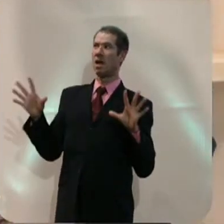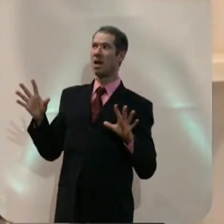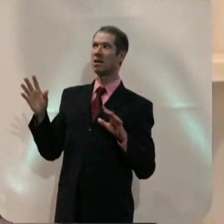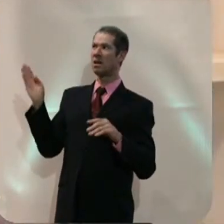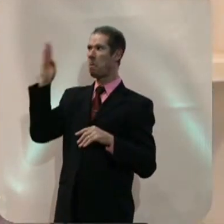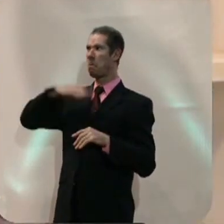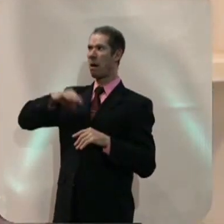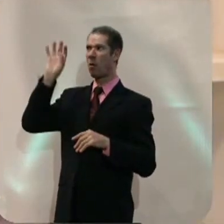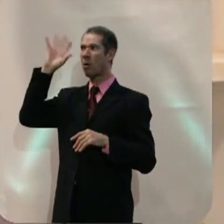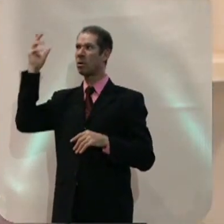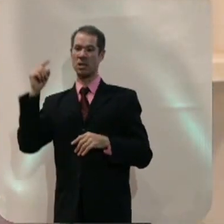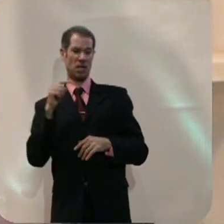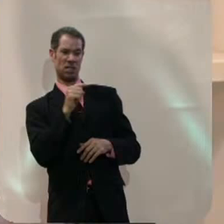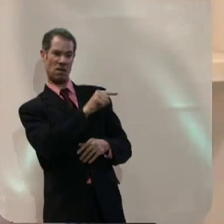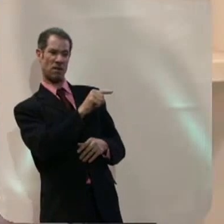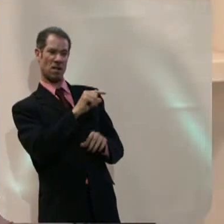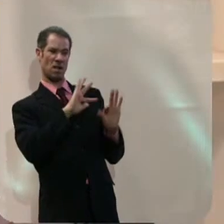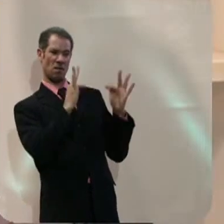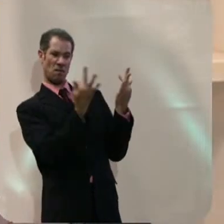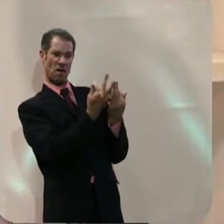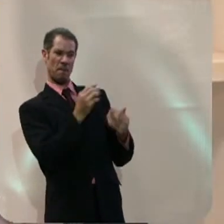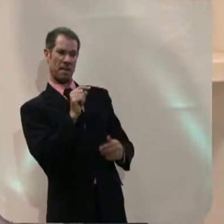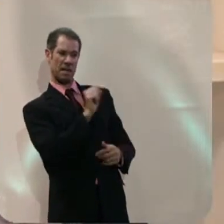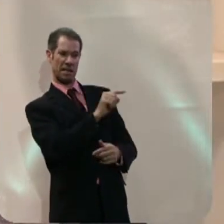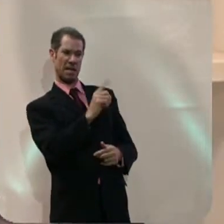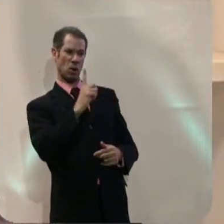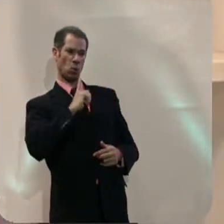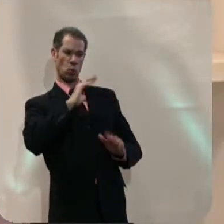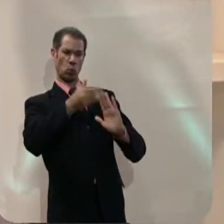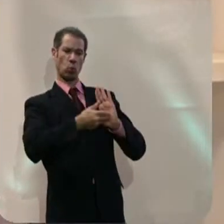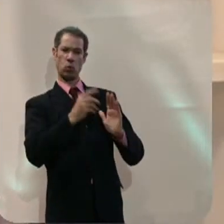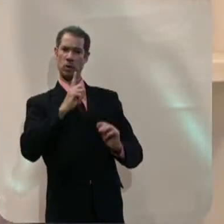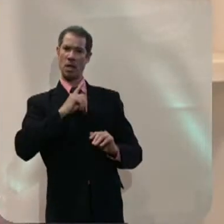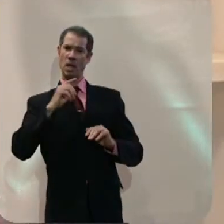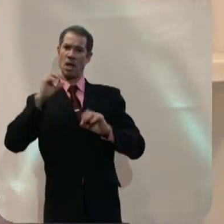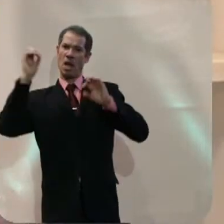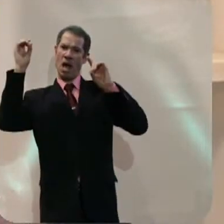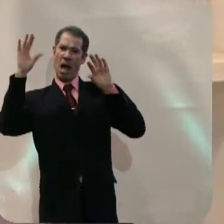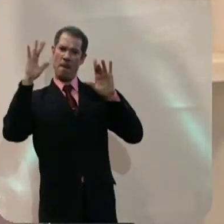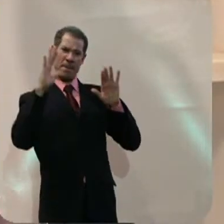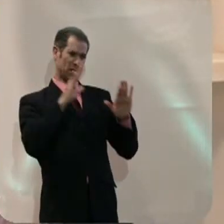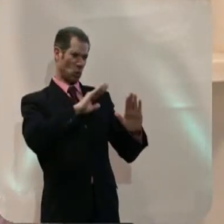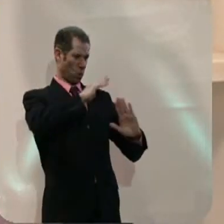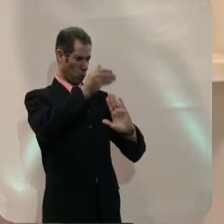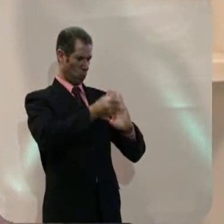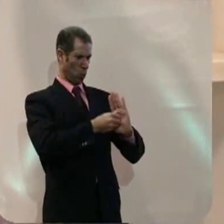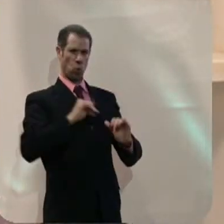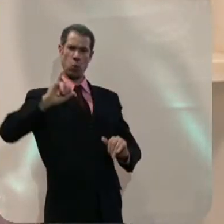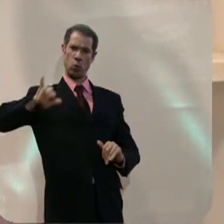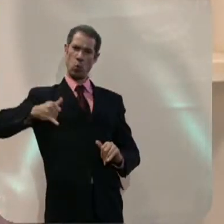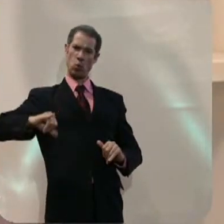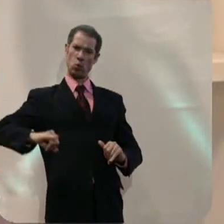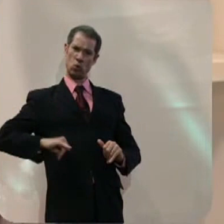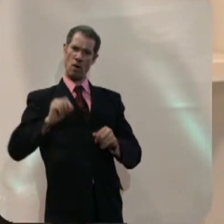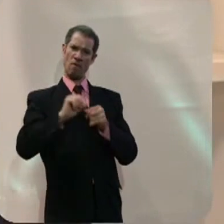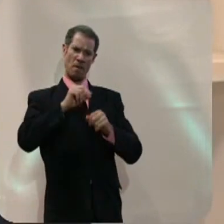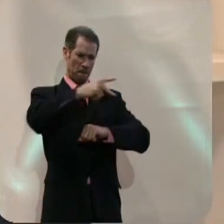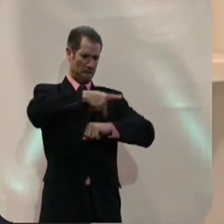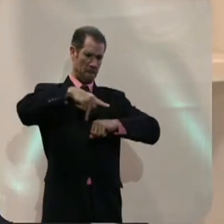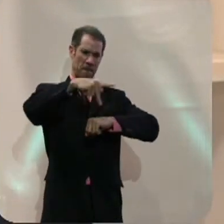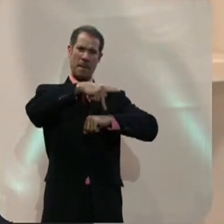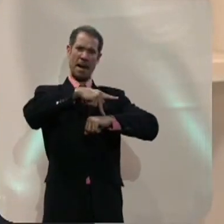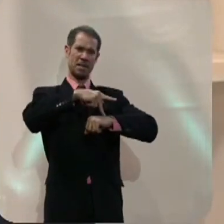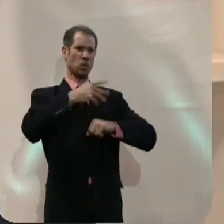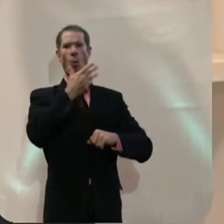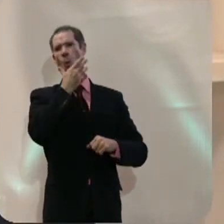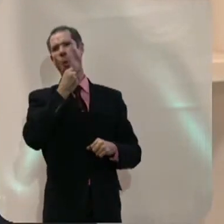nenhum mal aconteça a ele, a sua família e a tudo que ele tem. Abençoas tudo que Jó faz, e no país inteiro